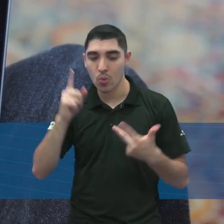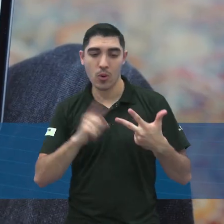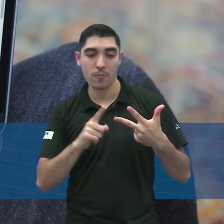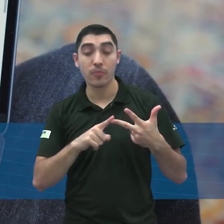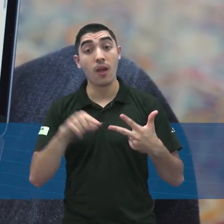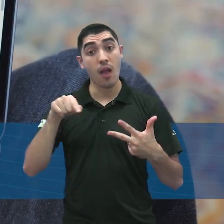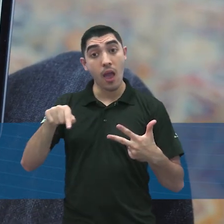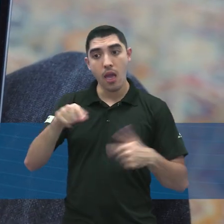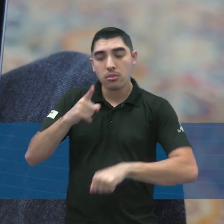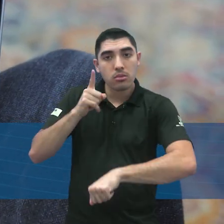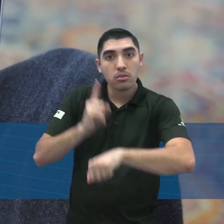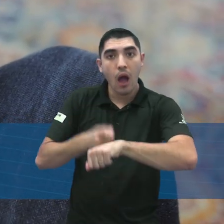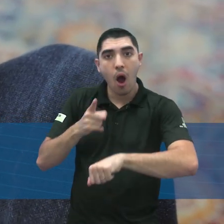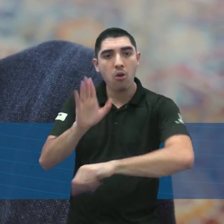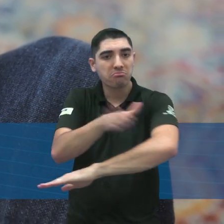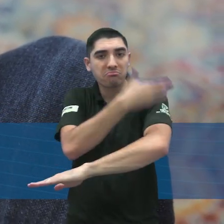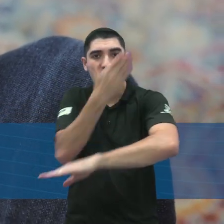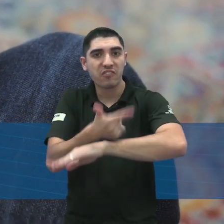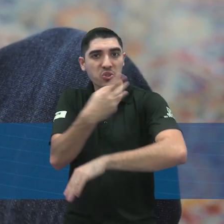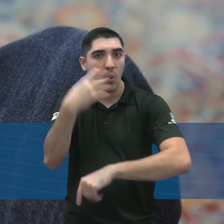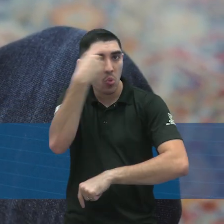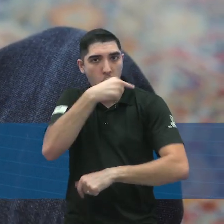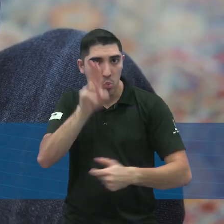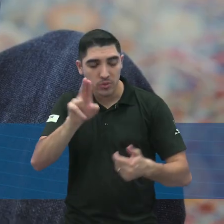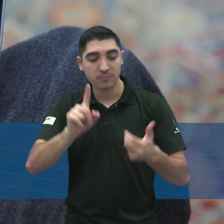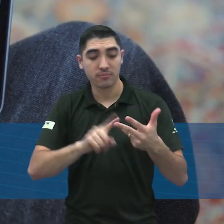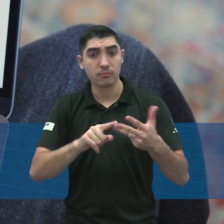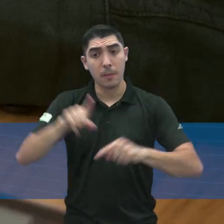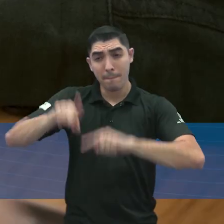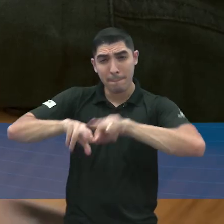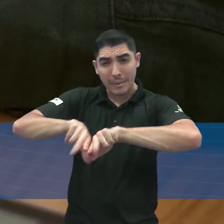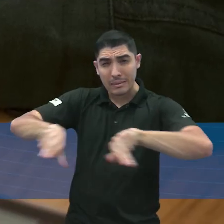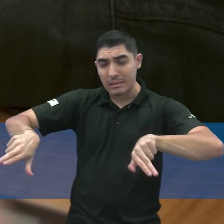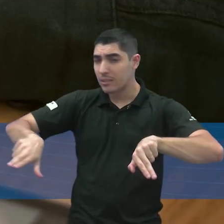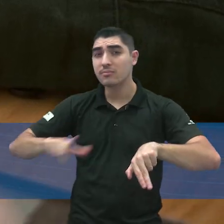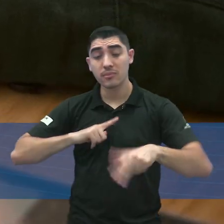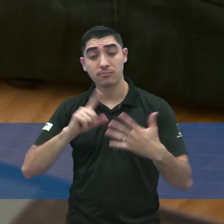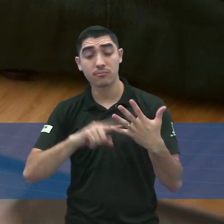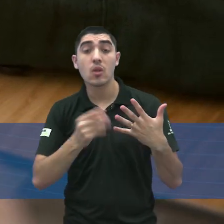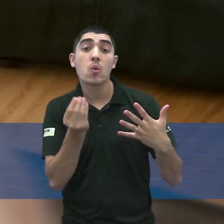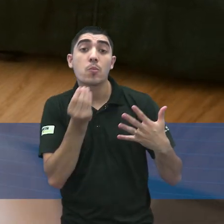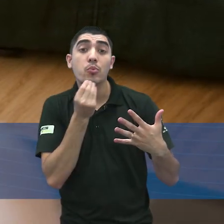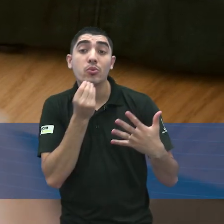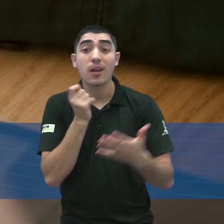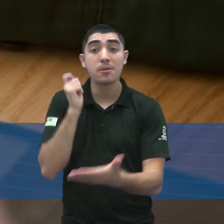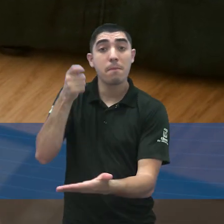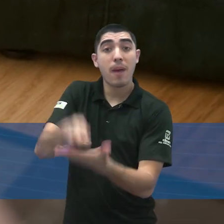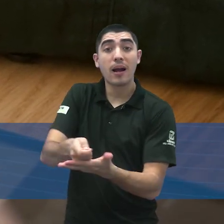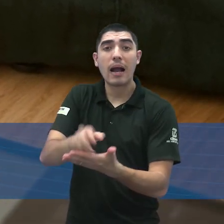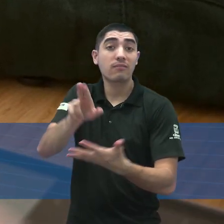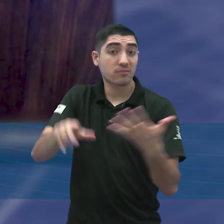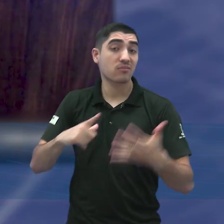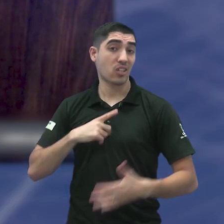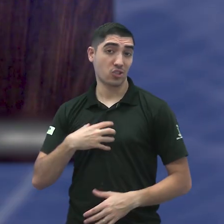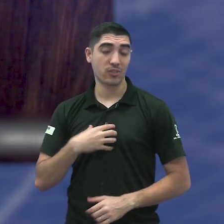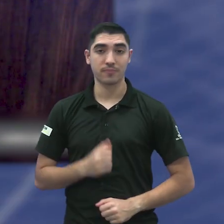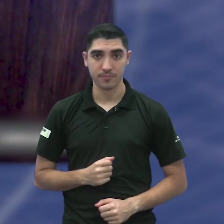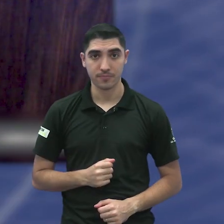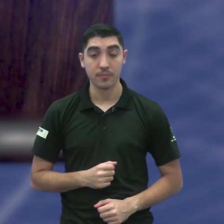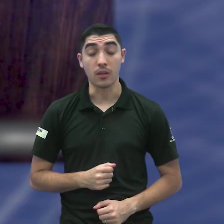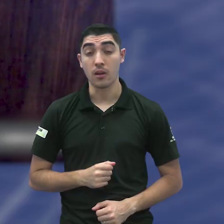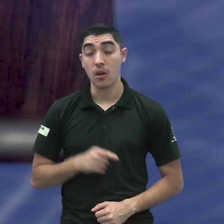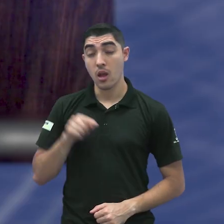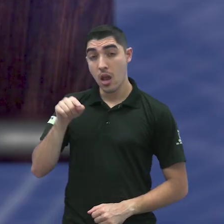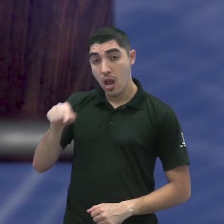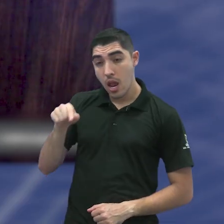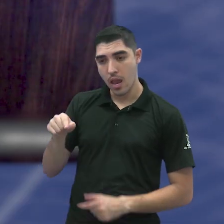o funcionamento em tempo integral, a variedade de produtos e a diversidade de opções no momento do pagamento. Mas o